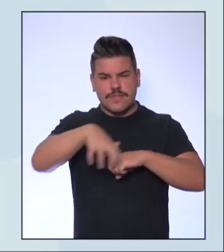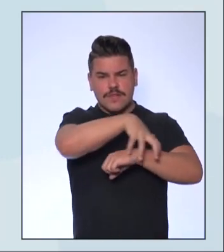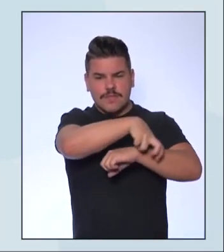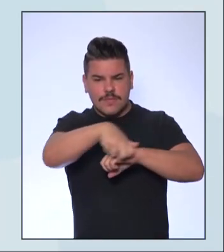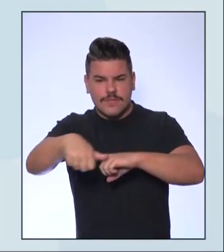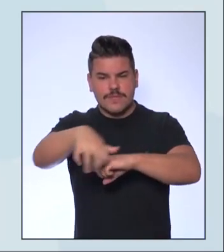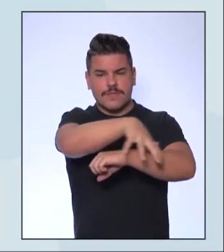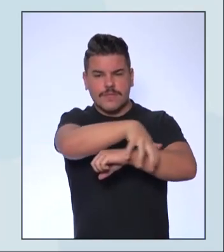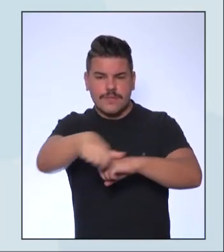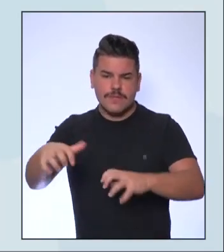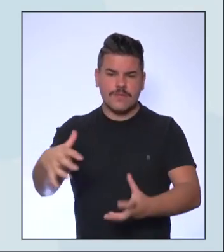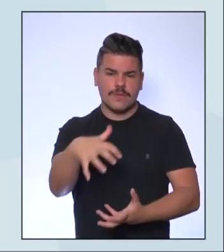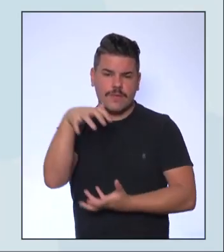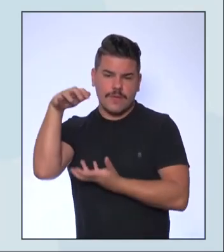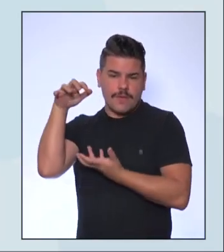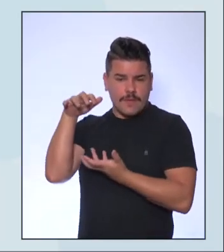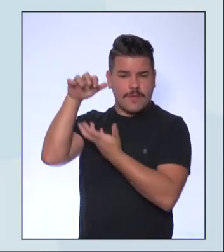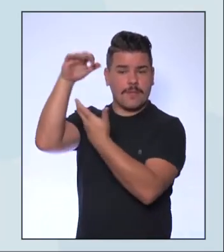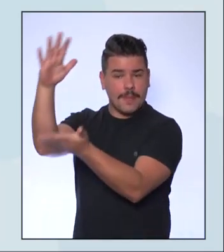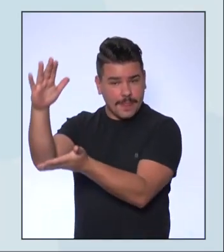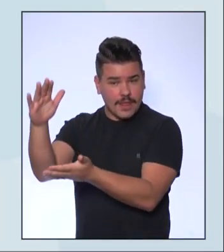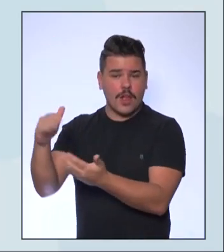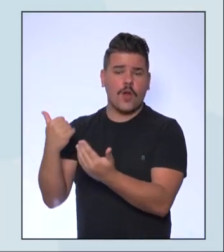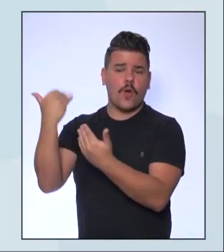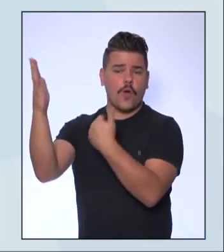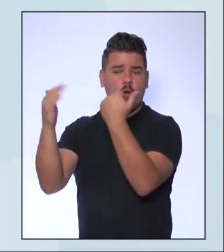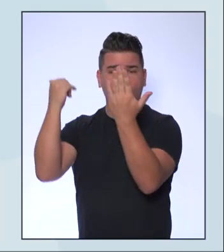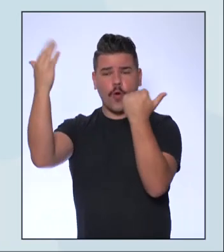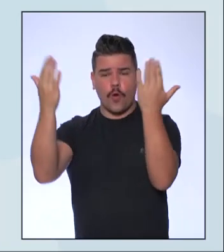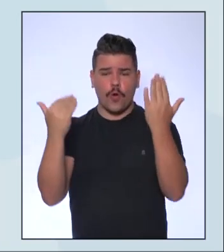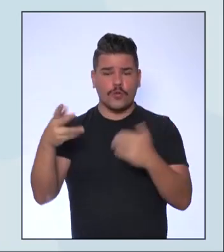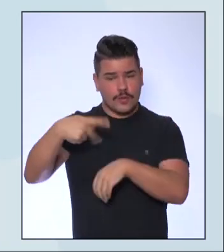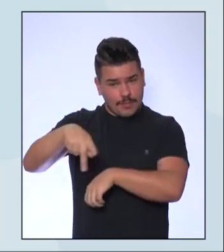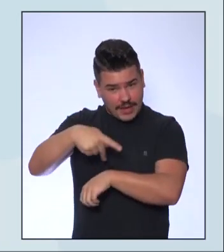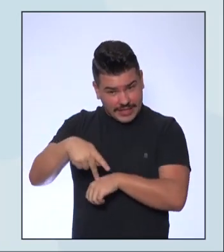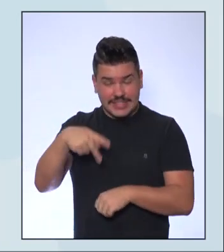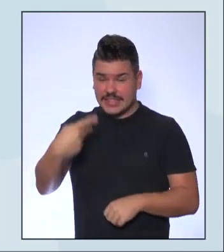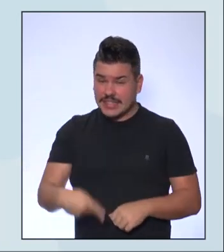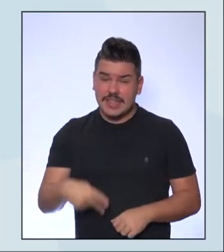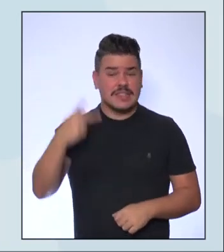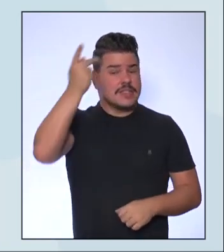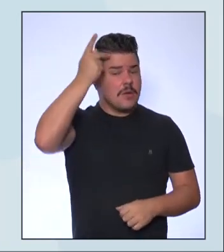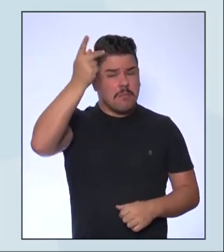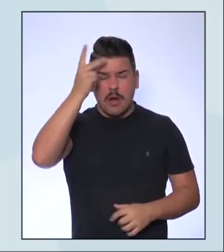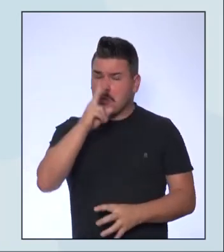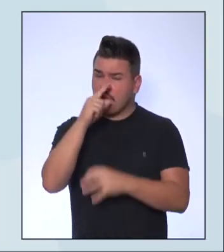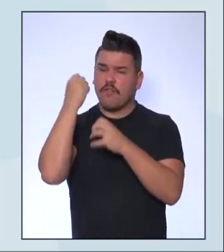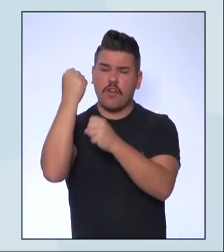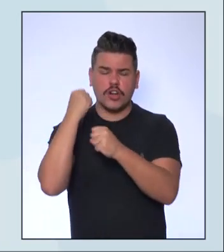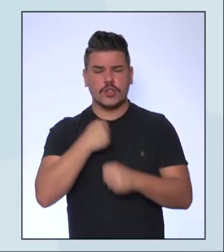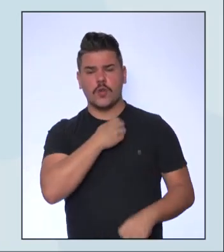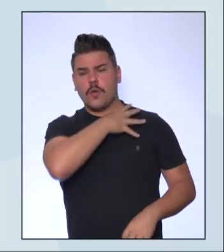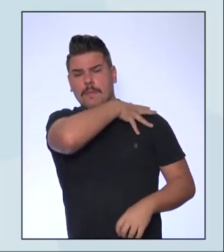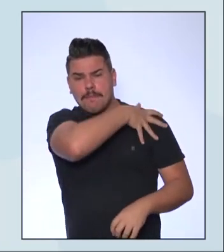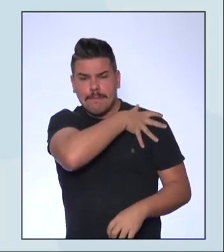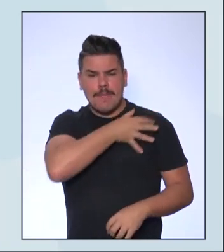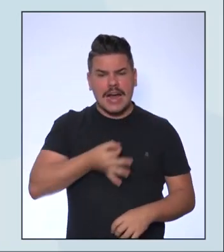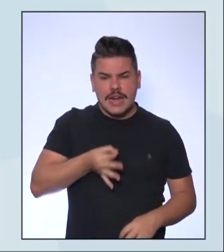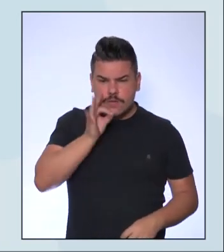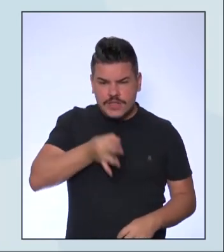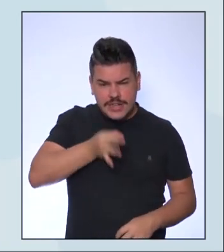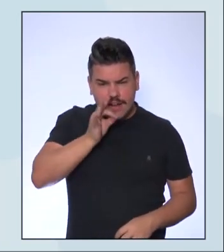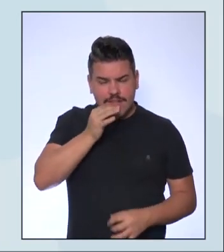grande fornecedora de café, acaba de se transformar num grande poder econômico. Os grandes barões de café, eles começam